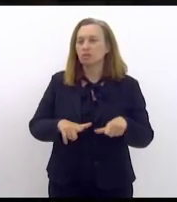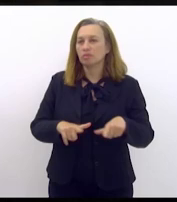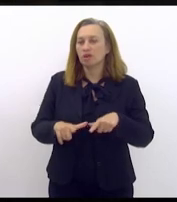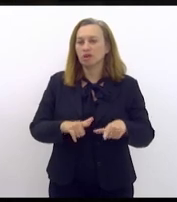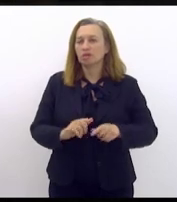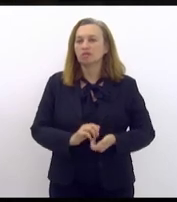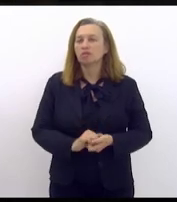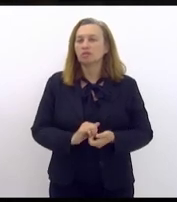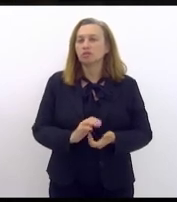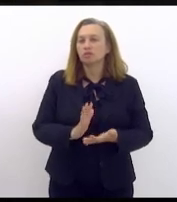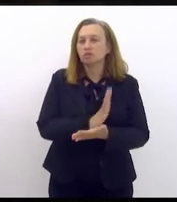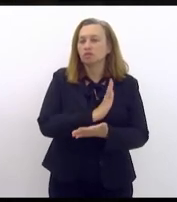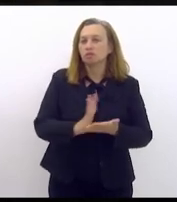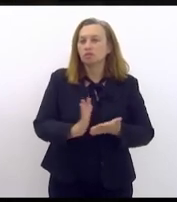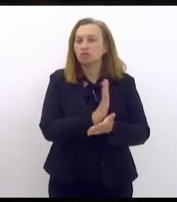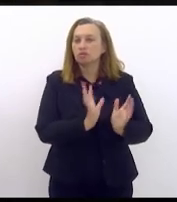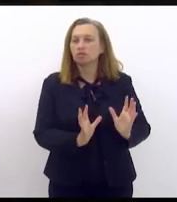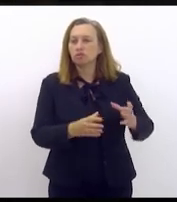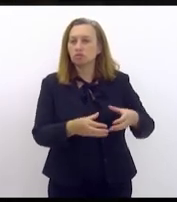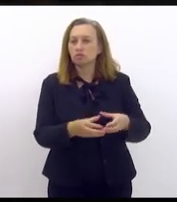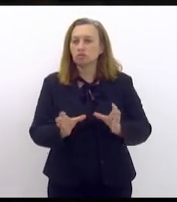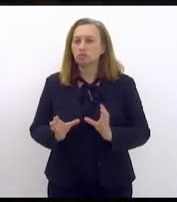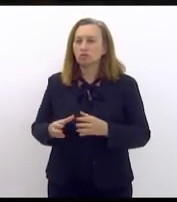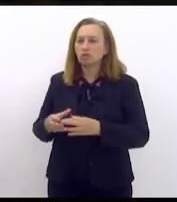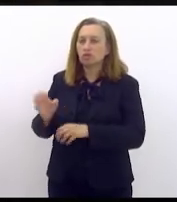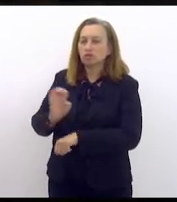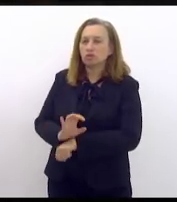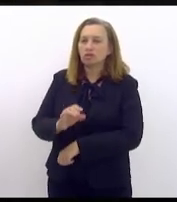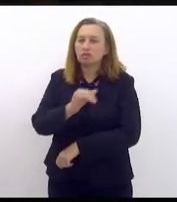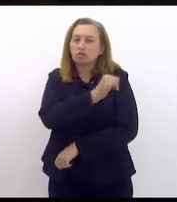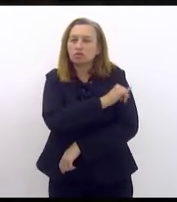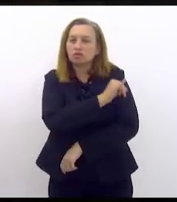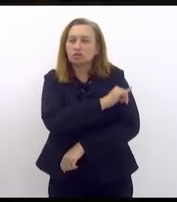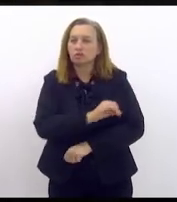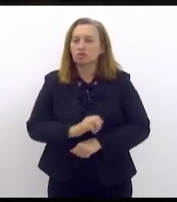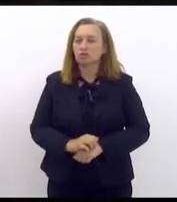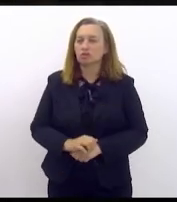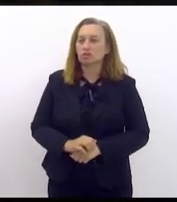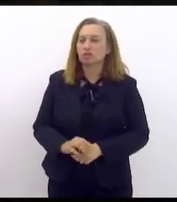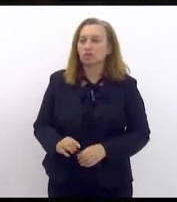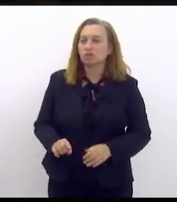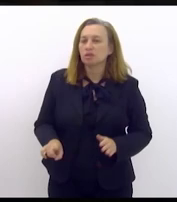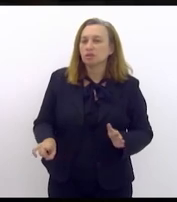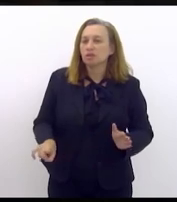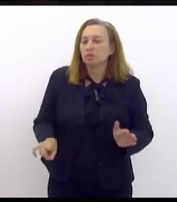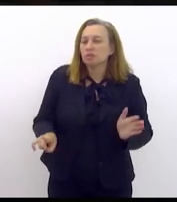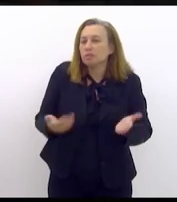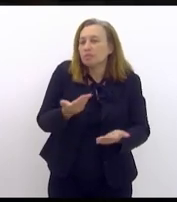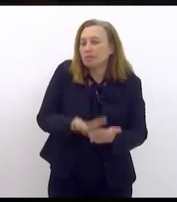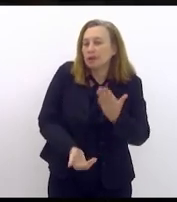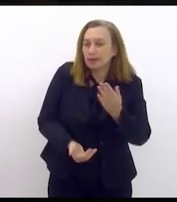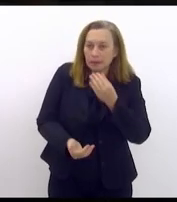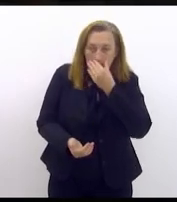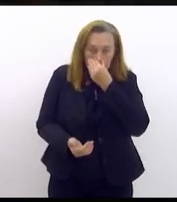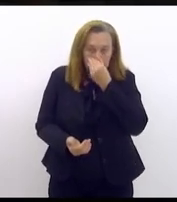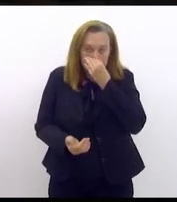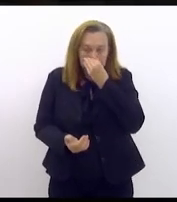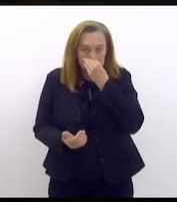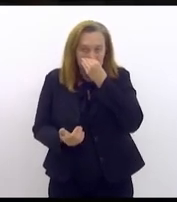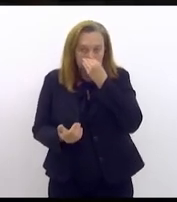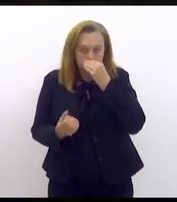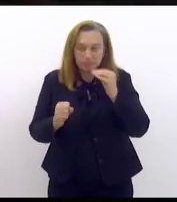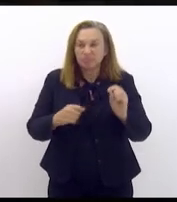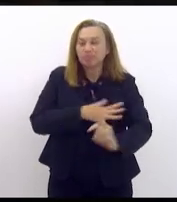inclusive tendo em vista o Estado do Rio de Janeiro ser um Estado que tem déficits históricos de cumprimento, de assistência